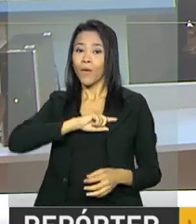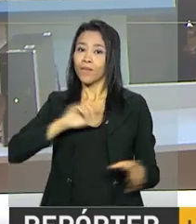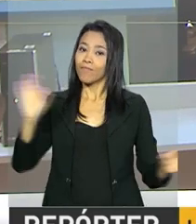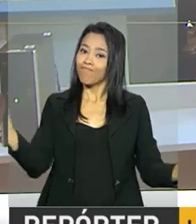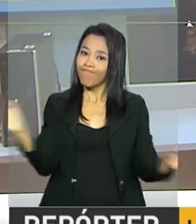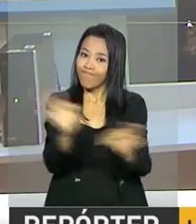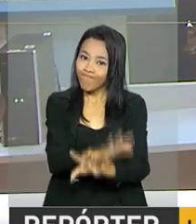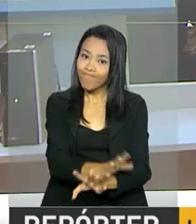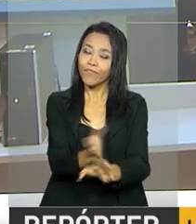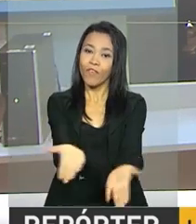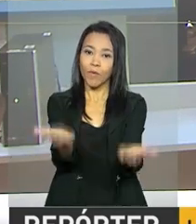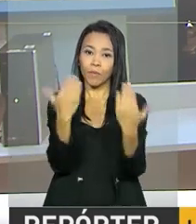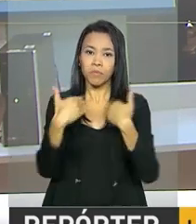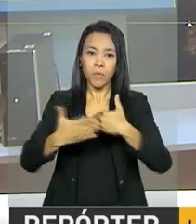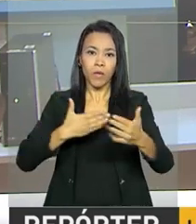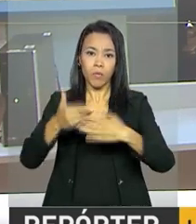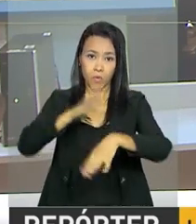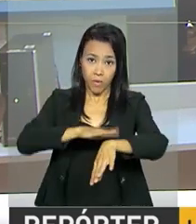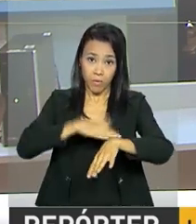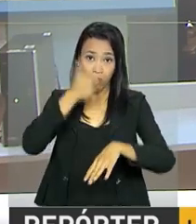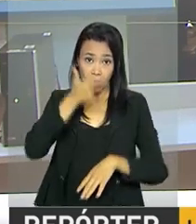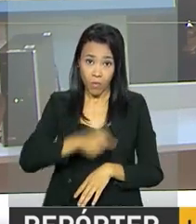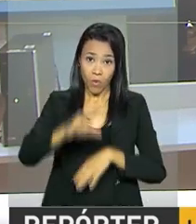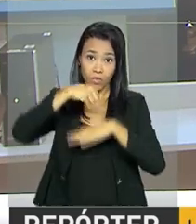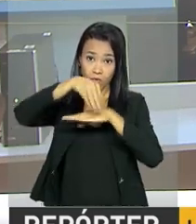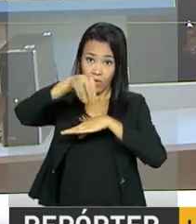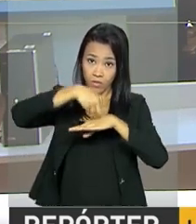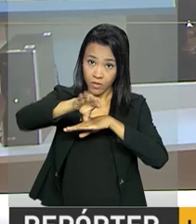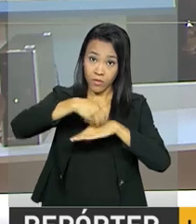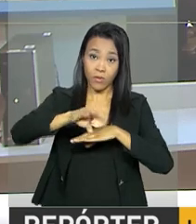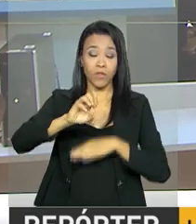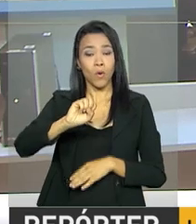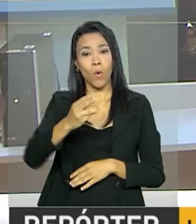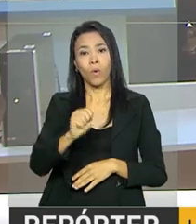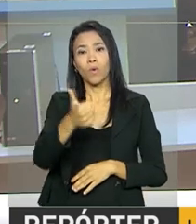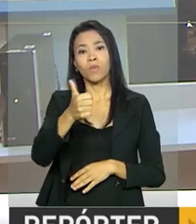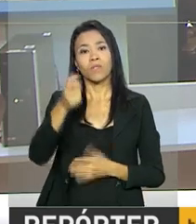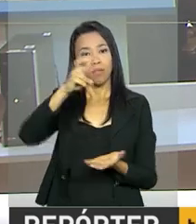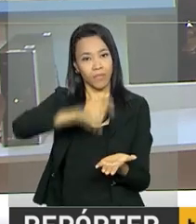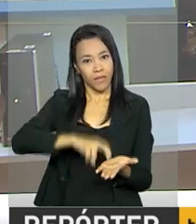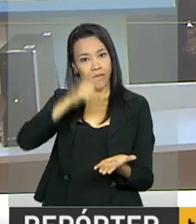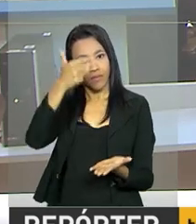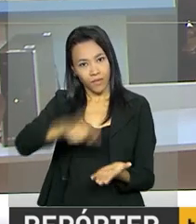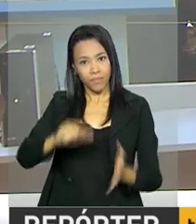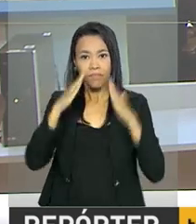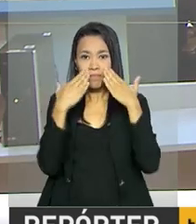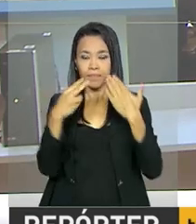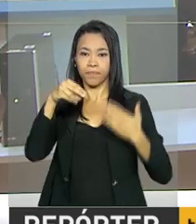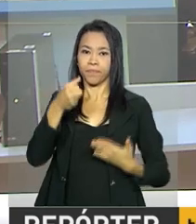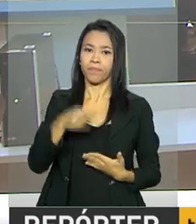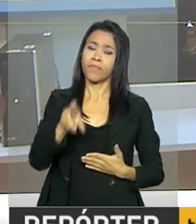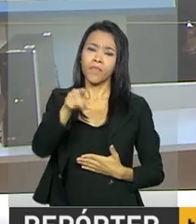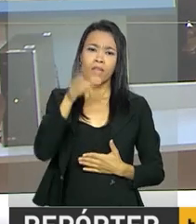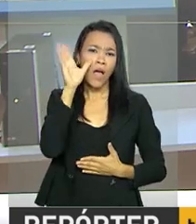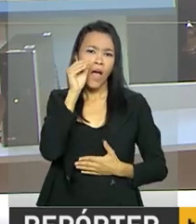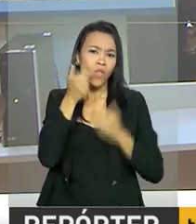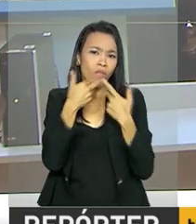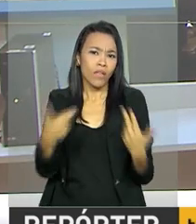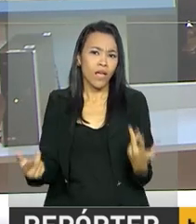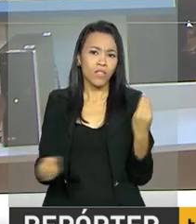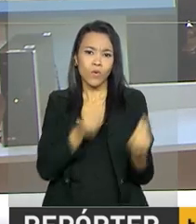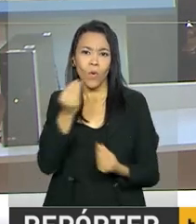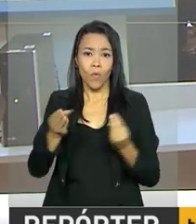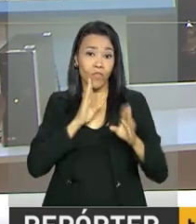qualquer momento com outas ações ou às 11 da manhã na próxima edição do repórter NBR acompanha as novidades também Pelas nossas redes